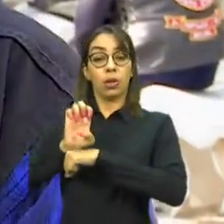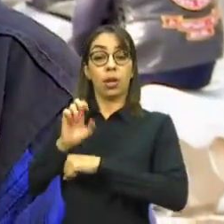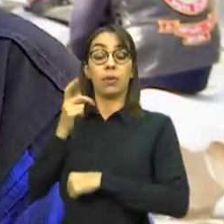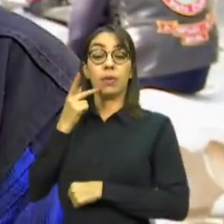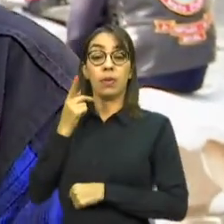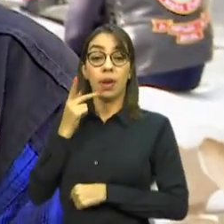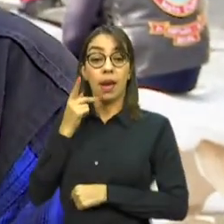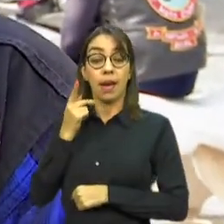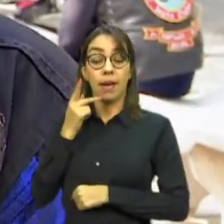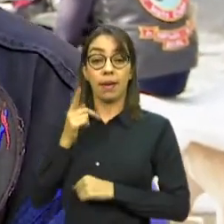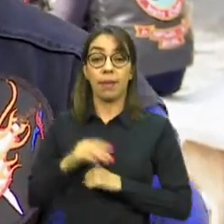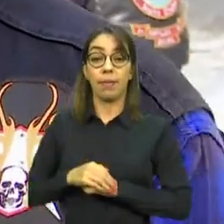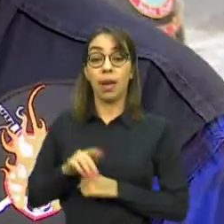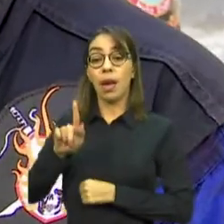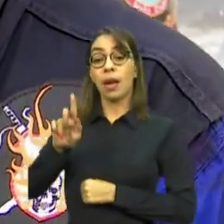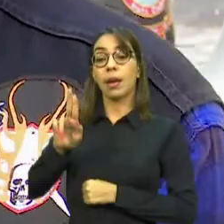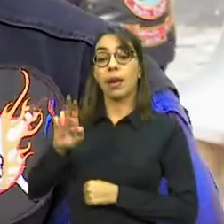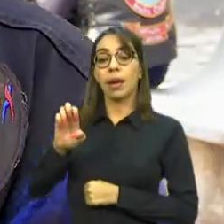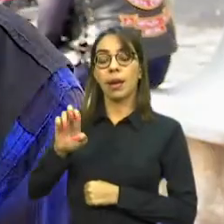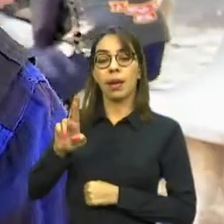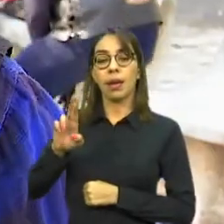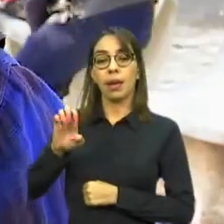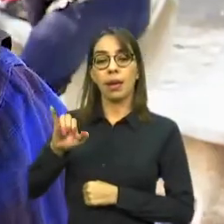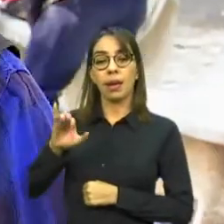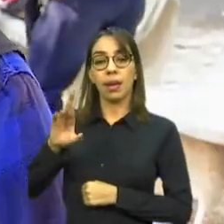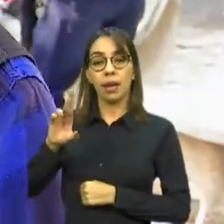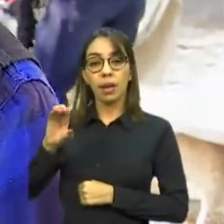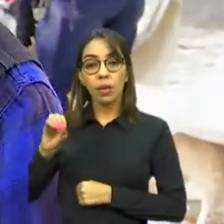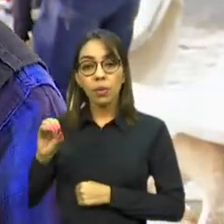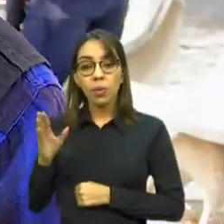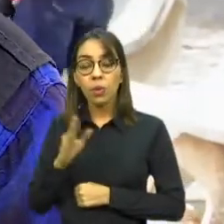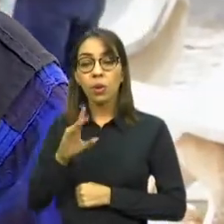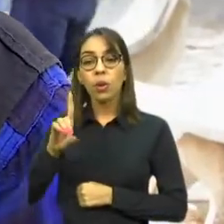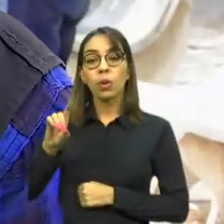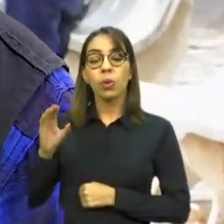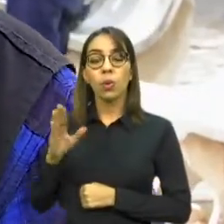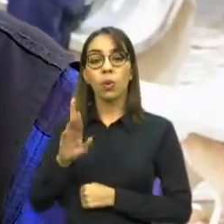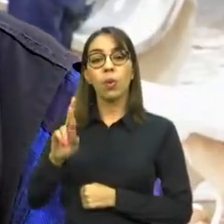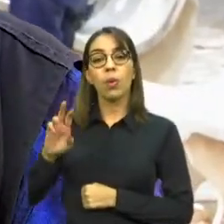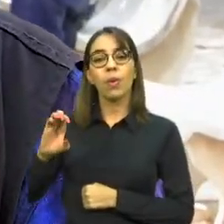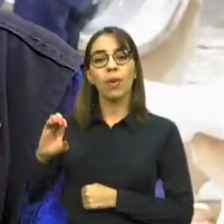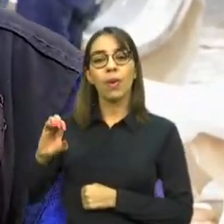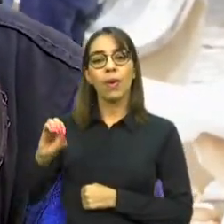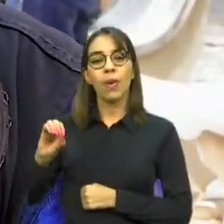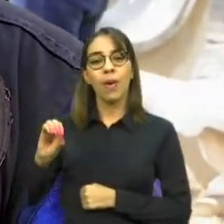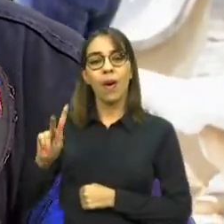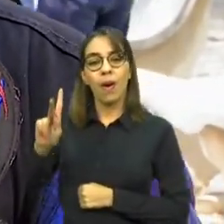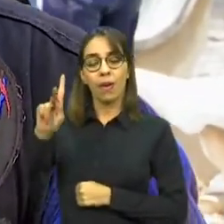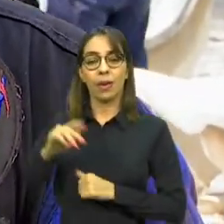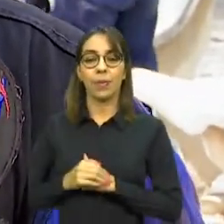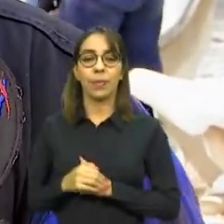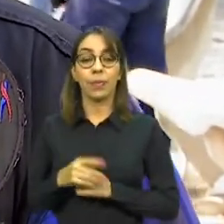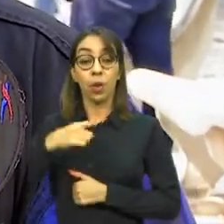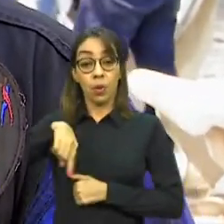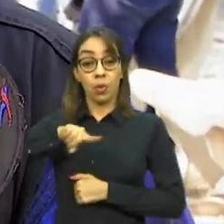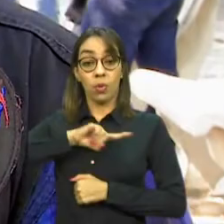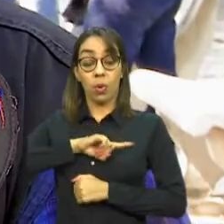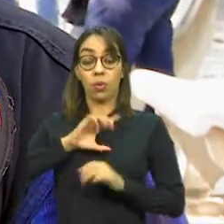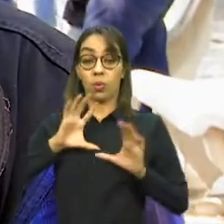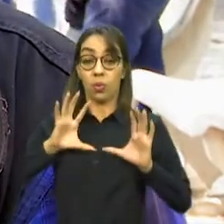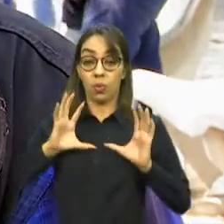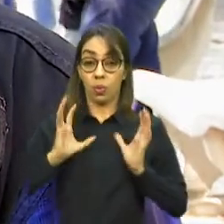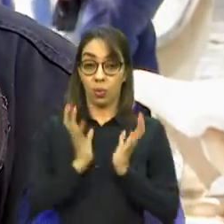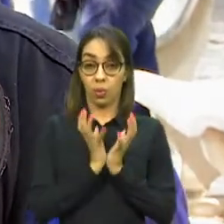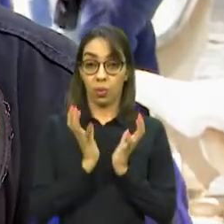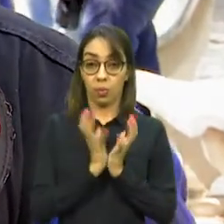tem 17 anos de existência. Motoclube é uma extensão organizada, né, do